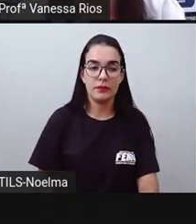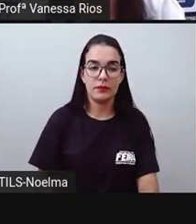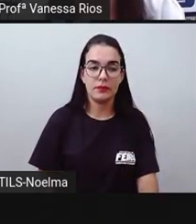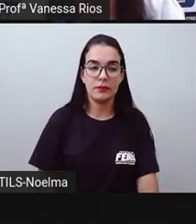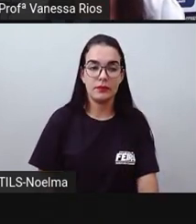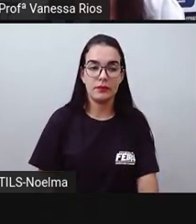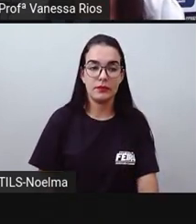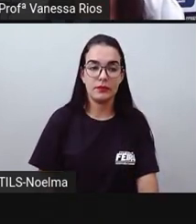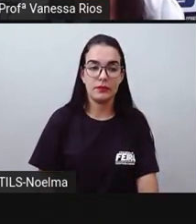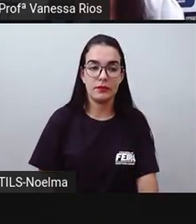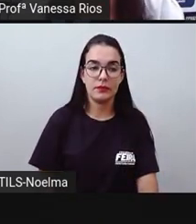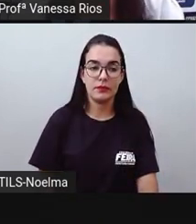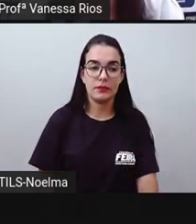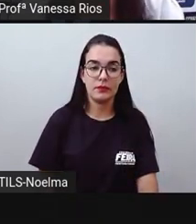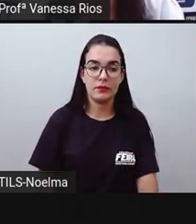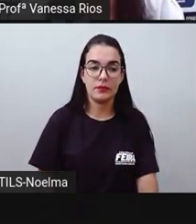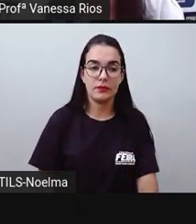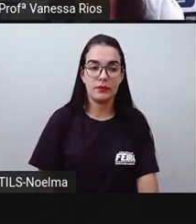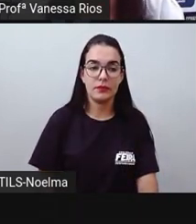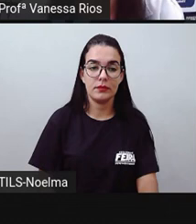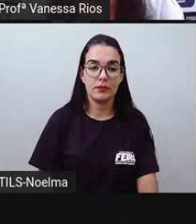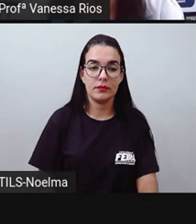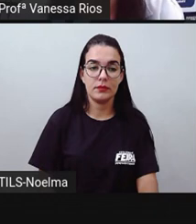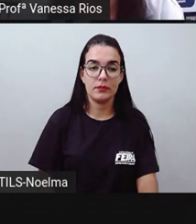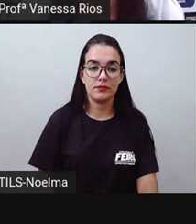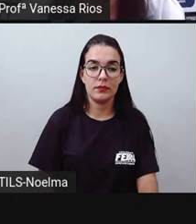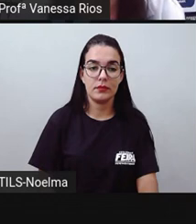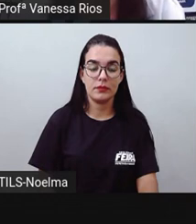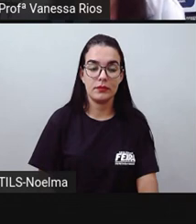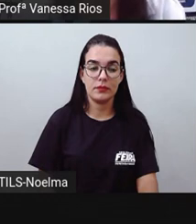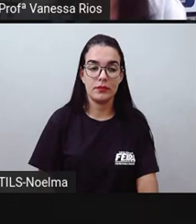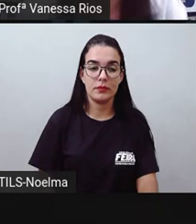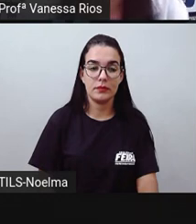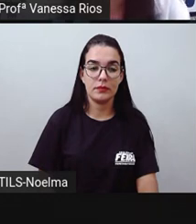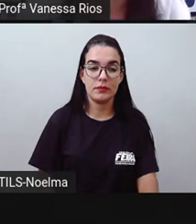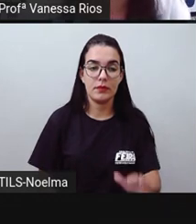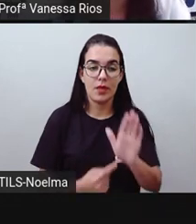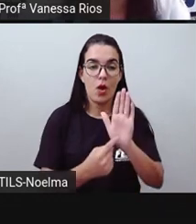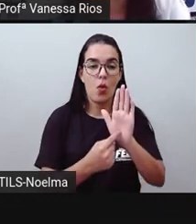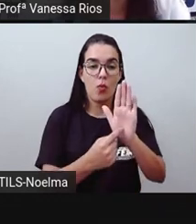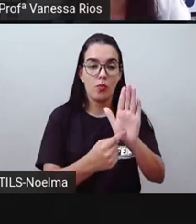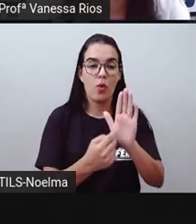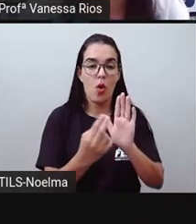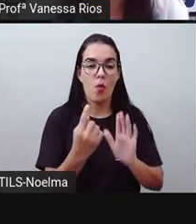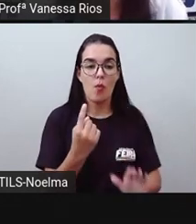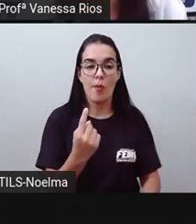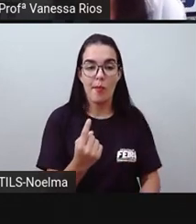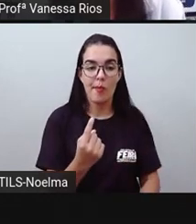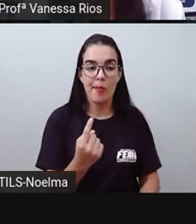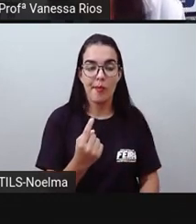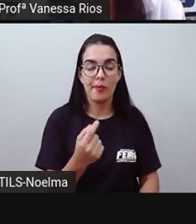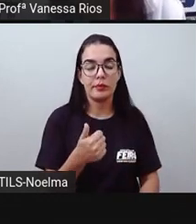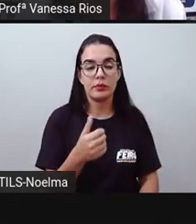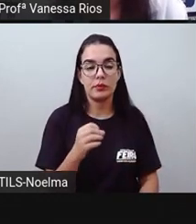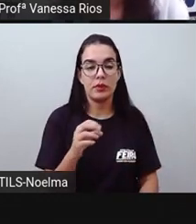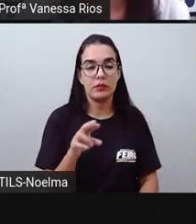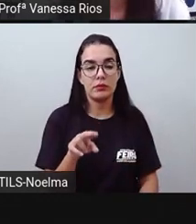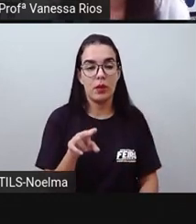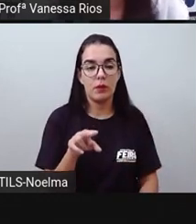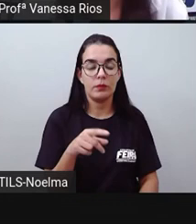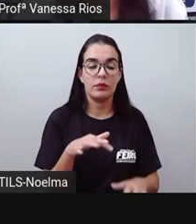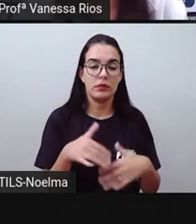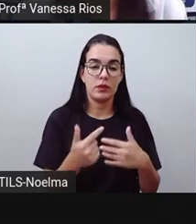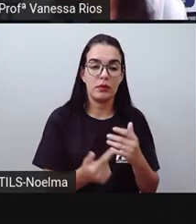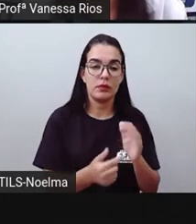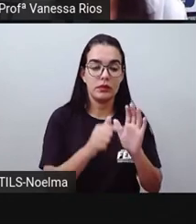60. E a gente colocou o 1, porque o 1 representando aqui dentro da colocação de dezena vale 10. Então,